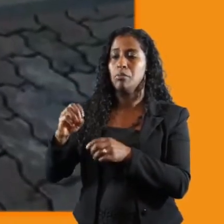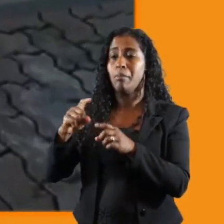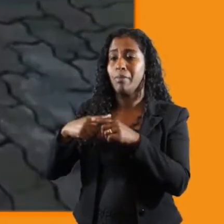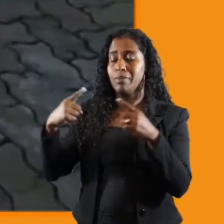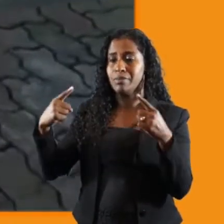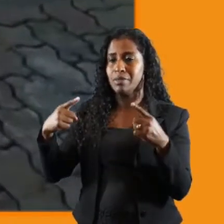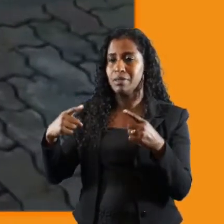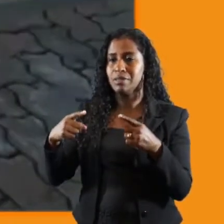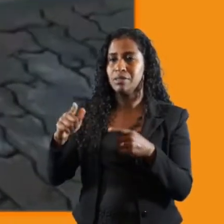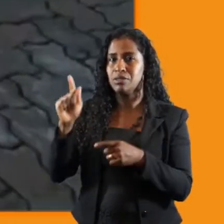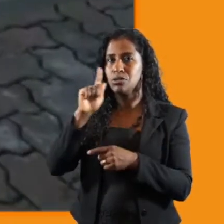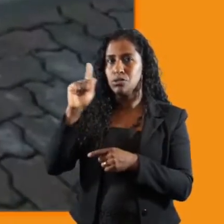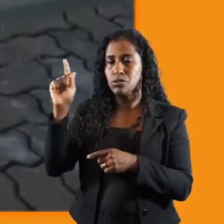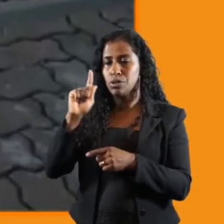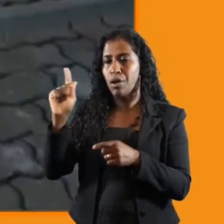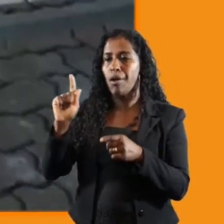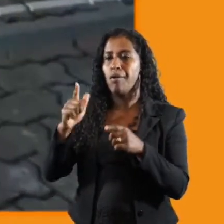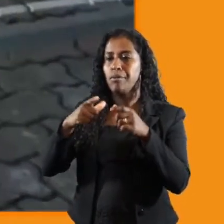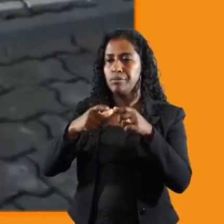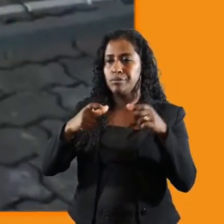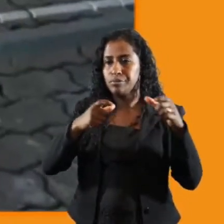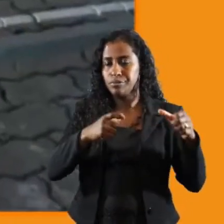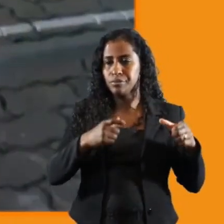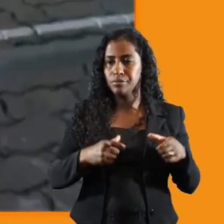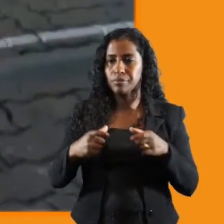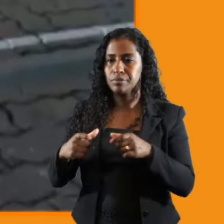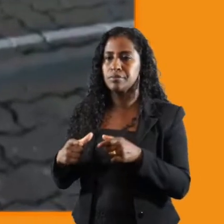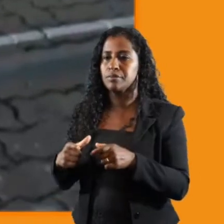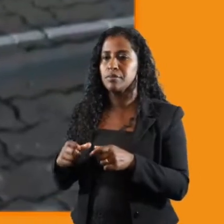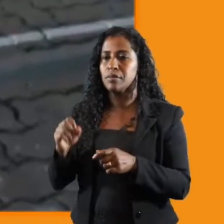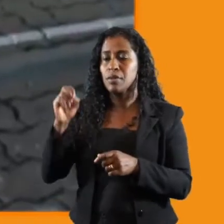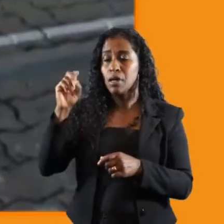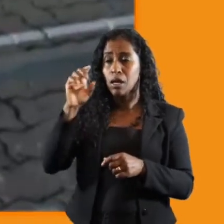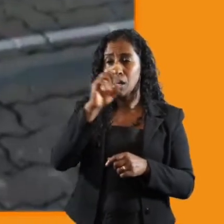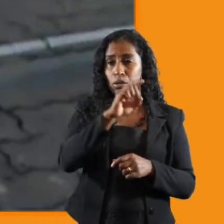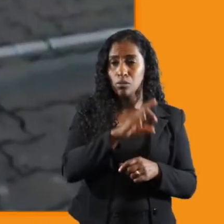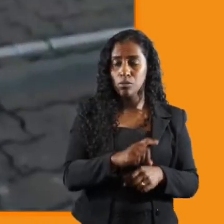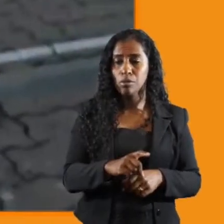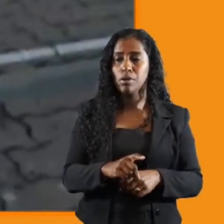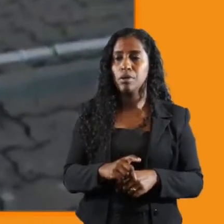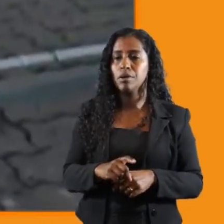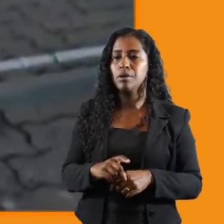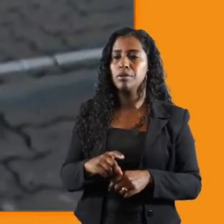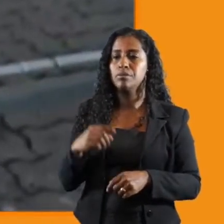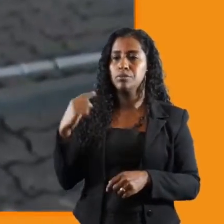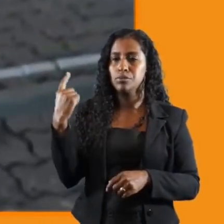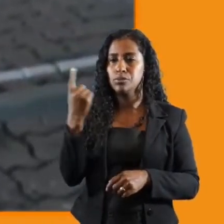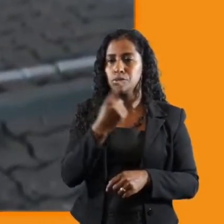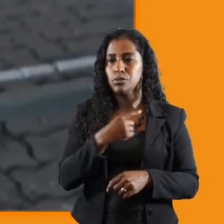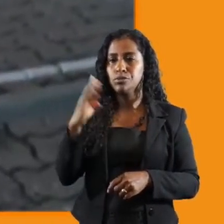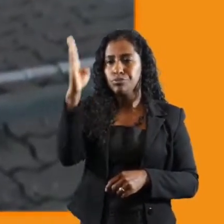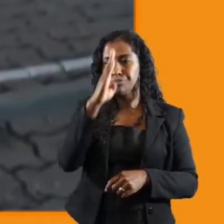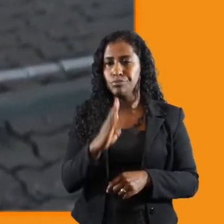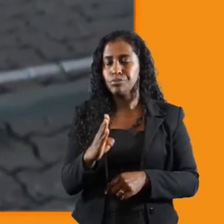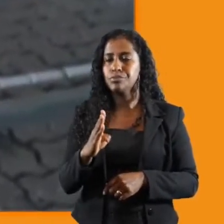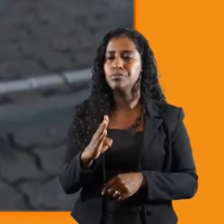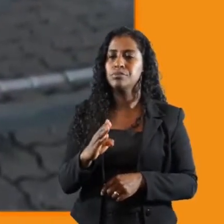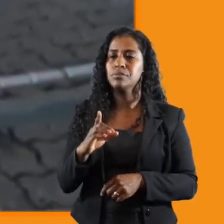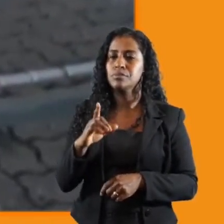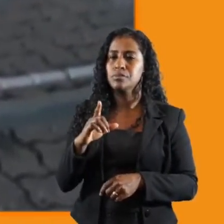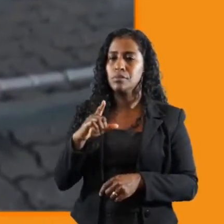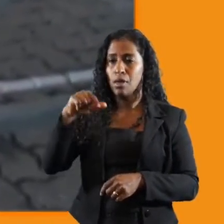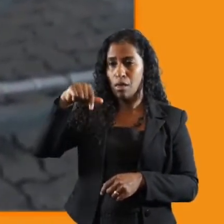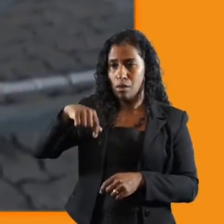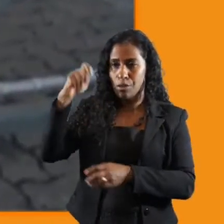norte geográfico tem um índice de correção em cada região do nosso país. Por exemplo, no Rio Grande do Sul,